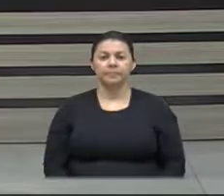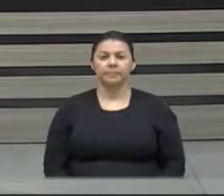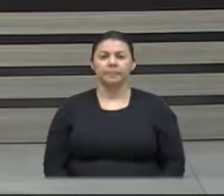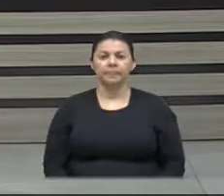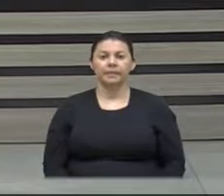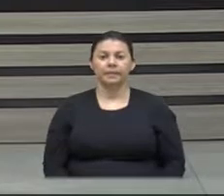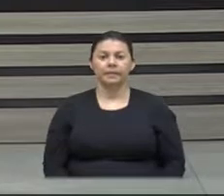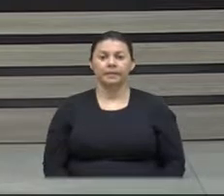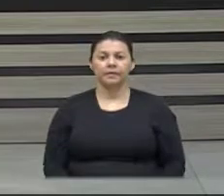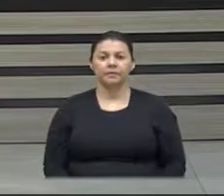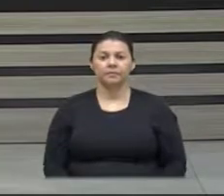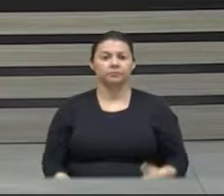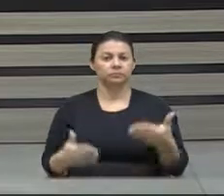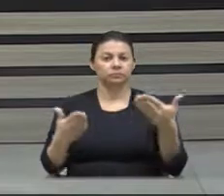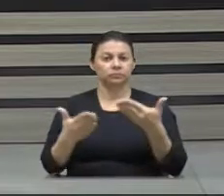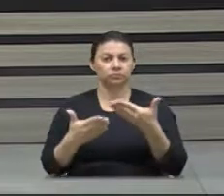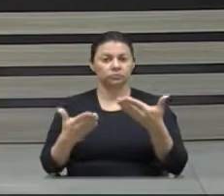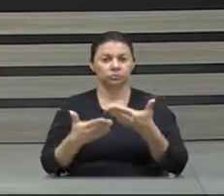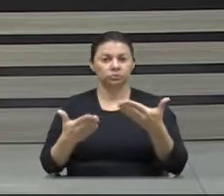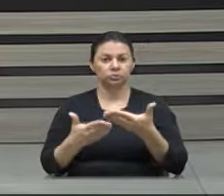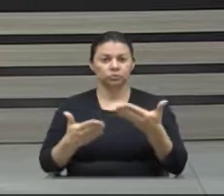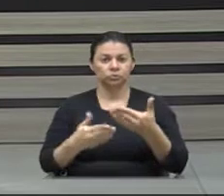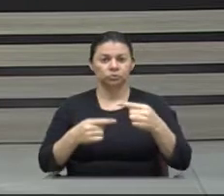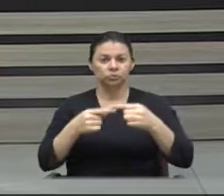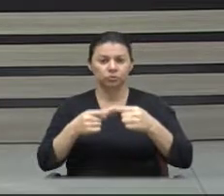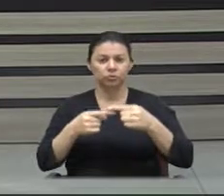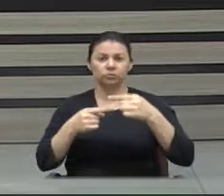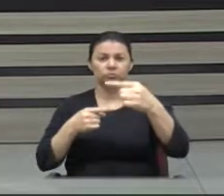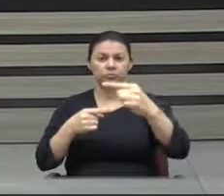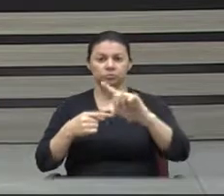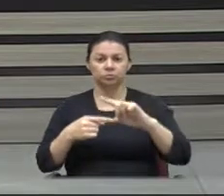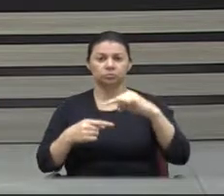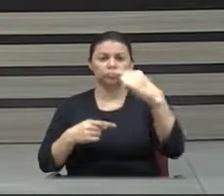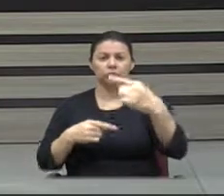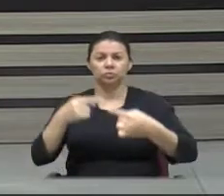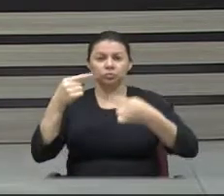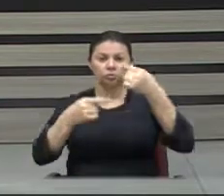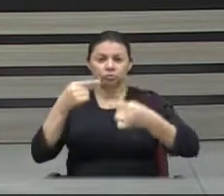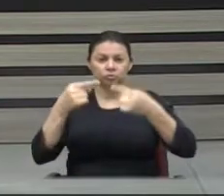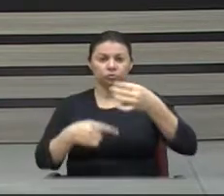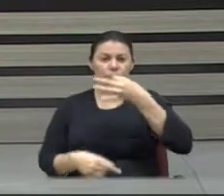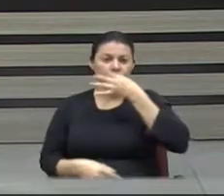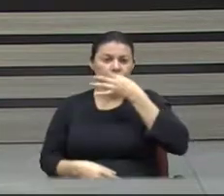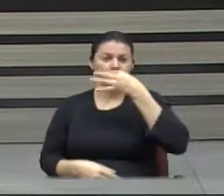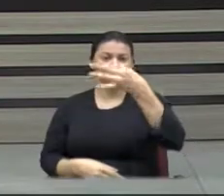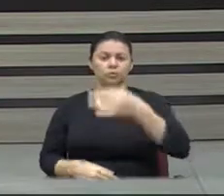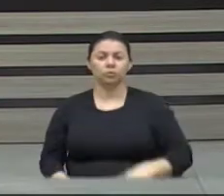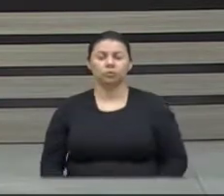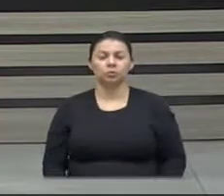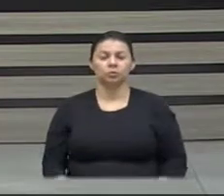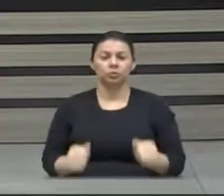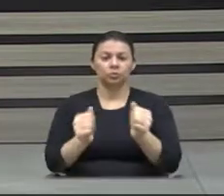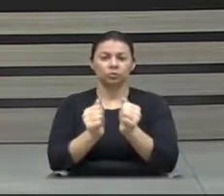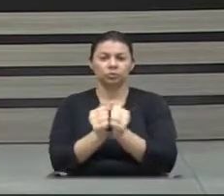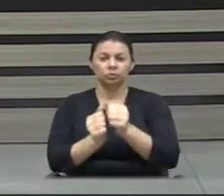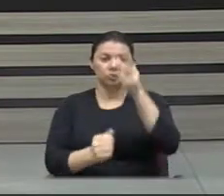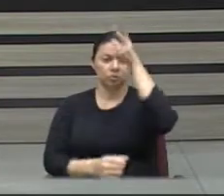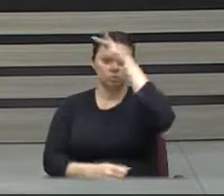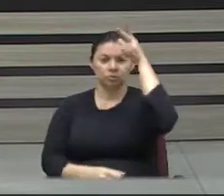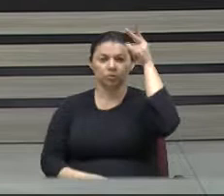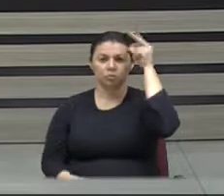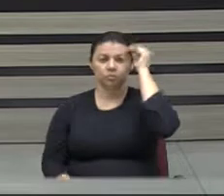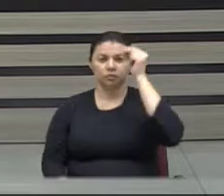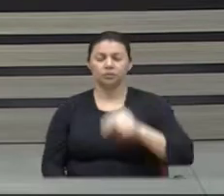seja realizada durante a semana discussões em conjunto com o poder executivo municipal atenciosamente